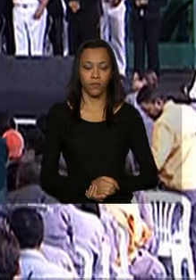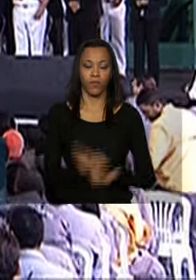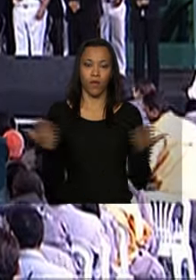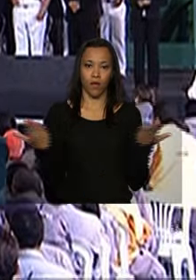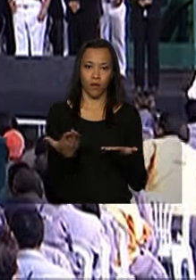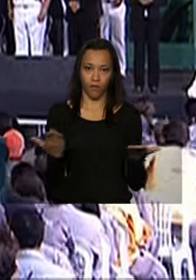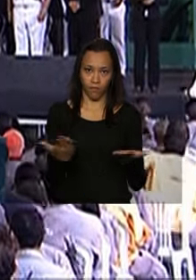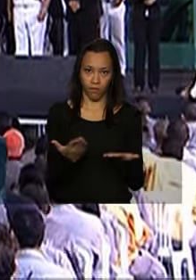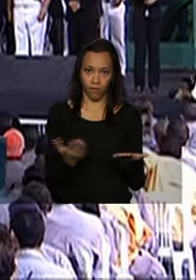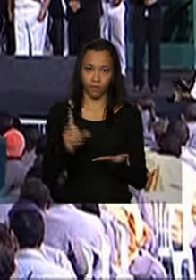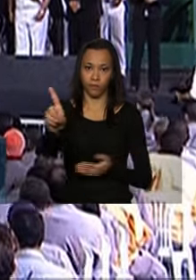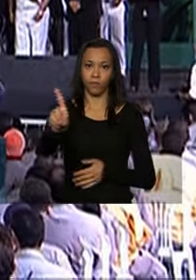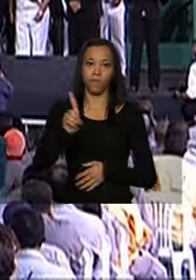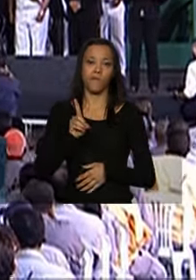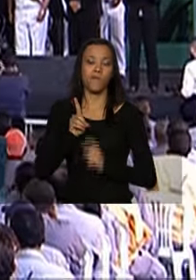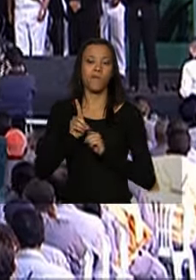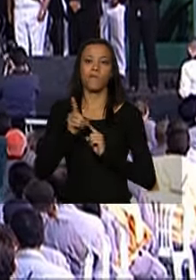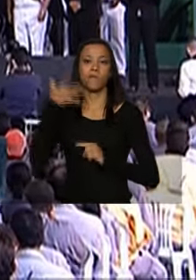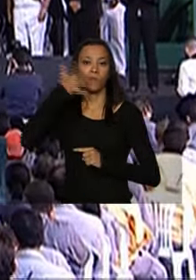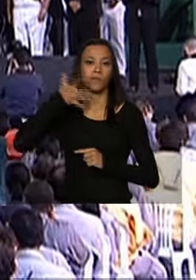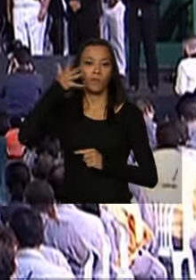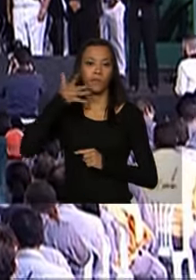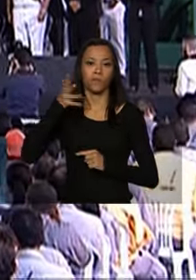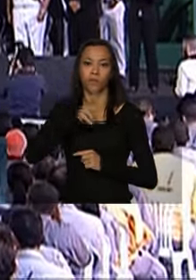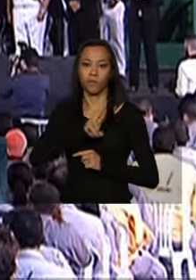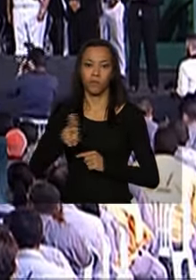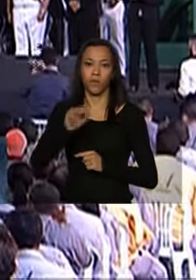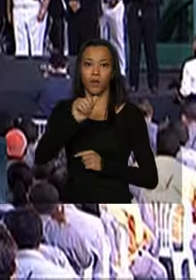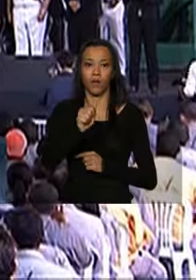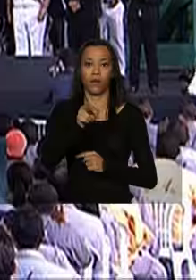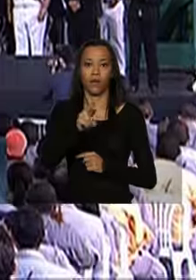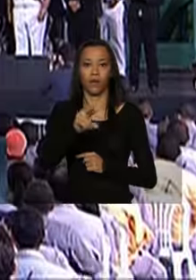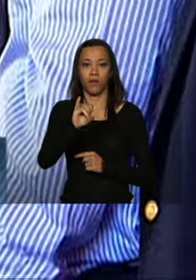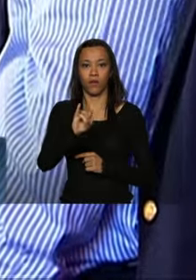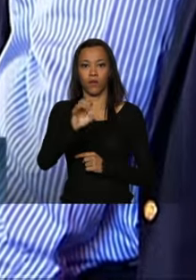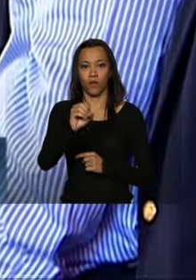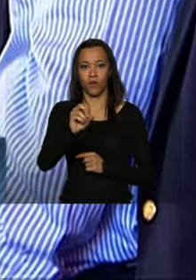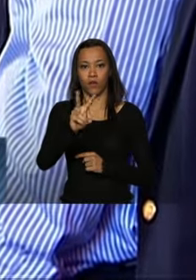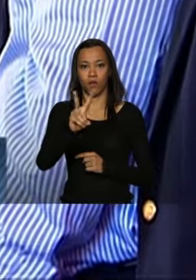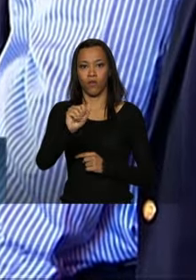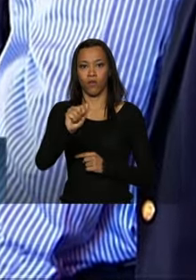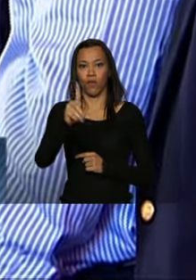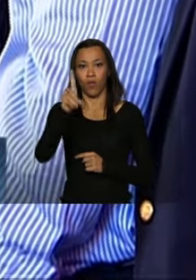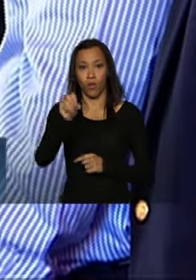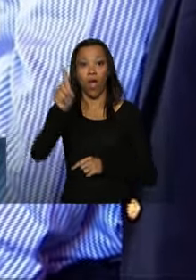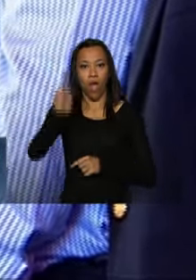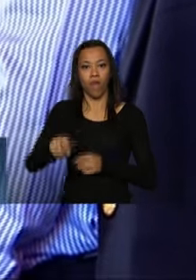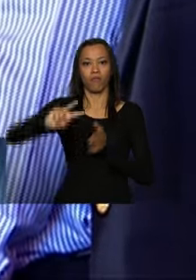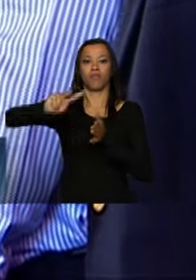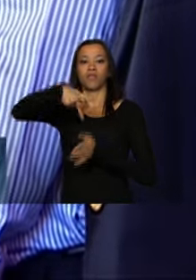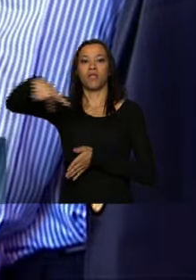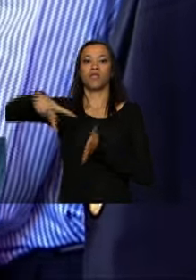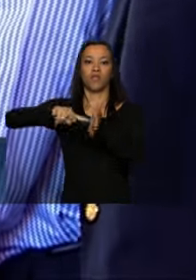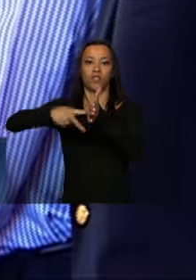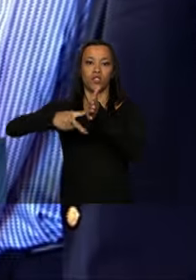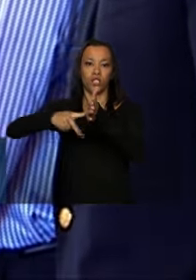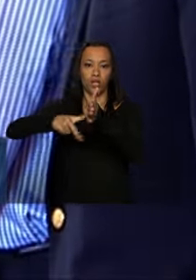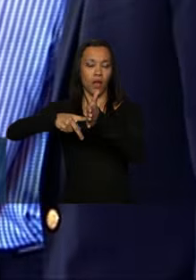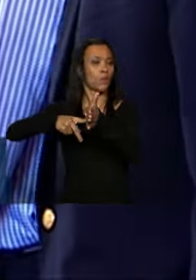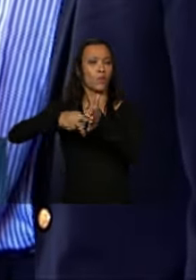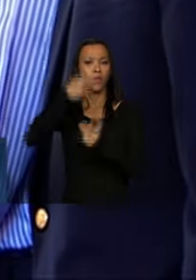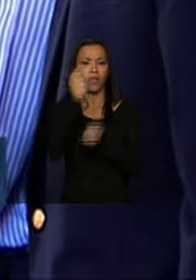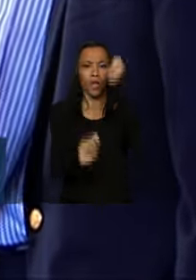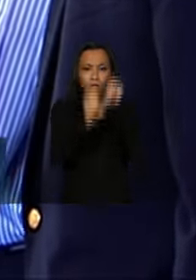Ouviremos agora as palavras do senhor Ariovaldo Rocha, presidente do Sindicato Nacional da Indústria